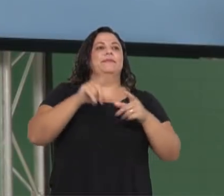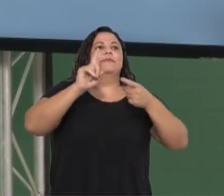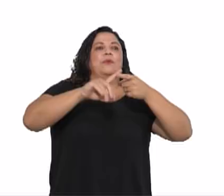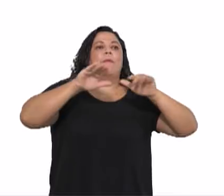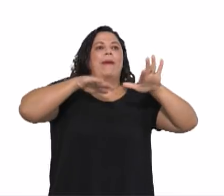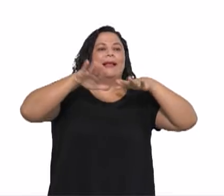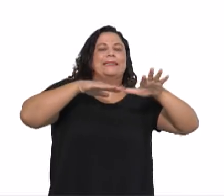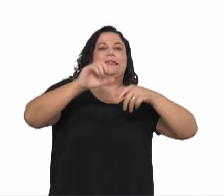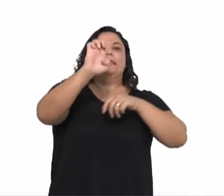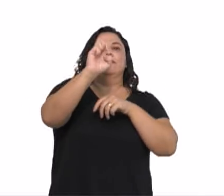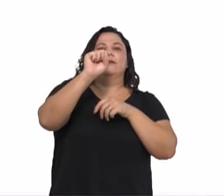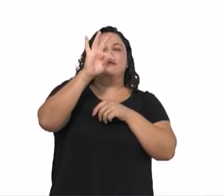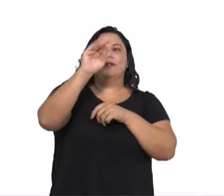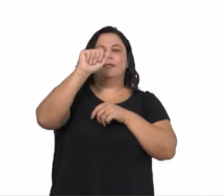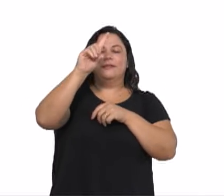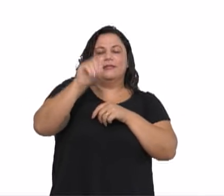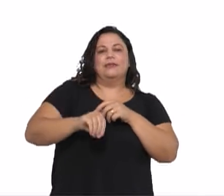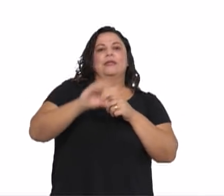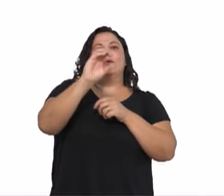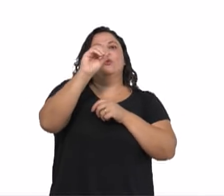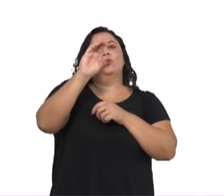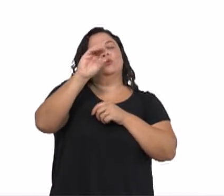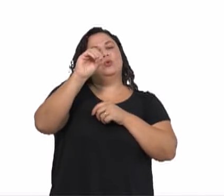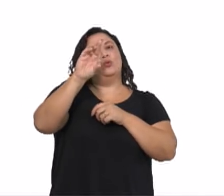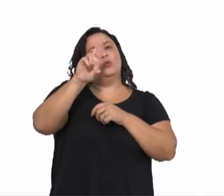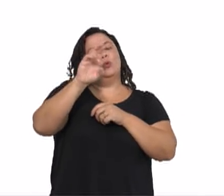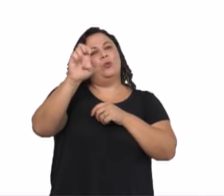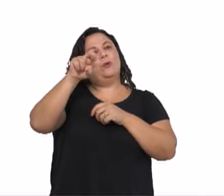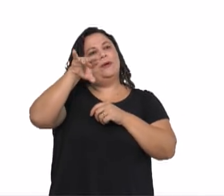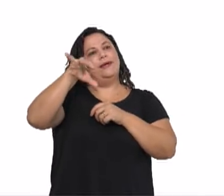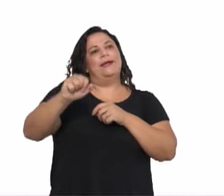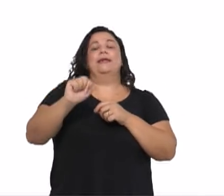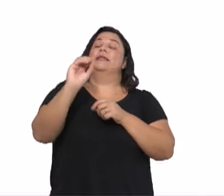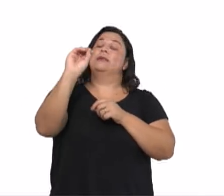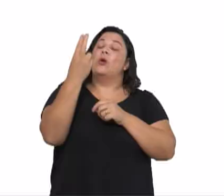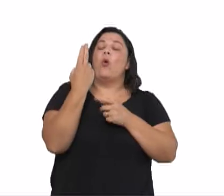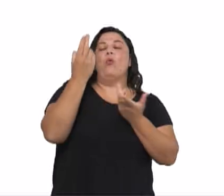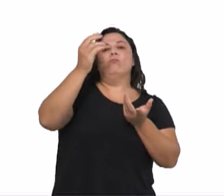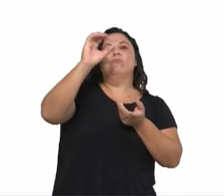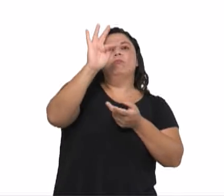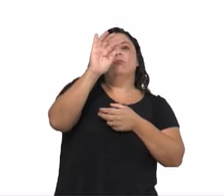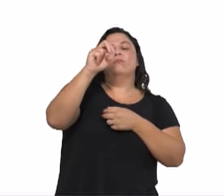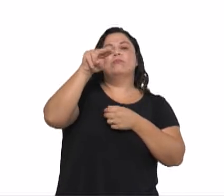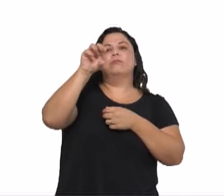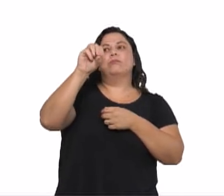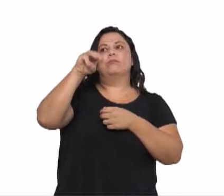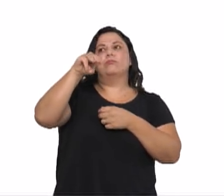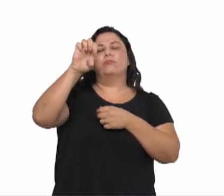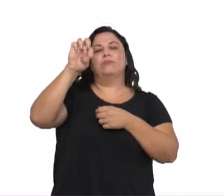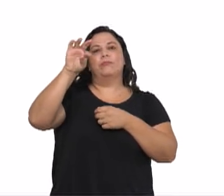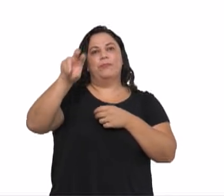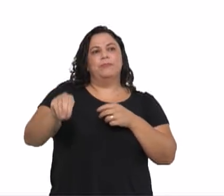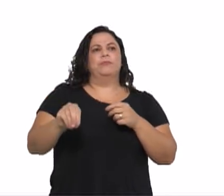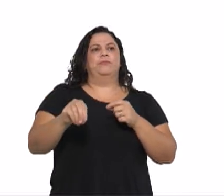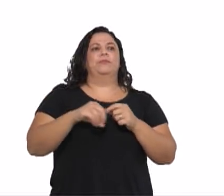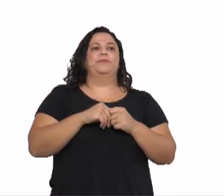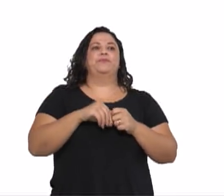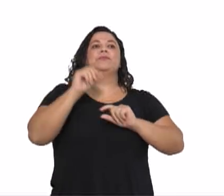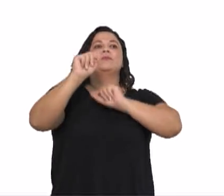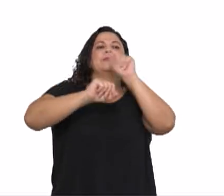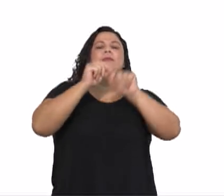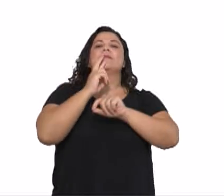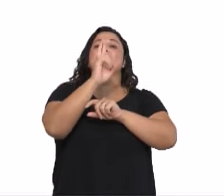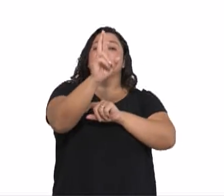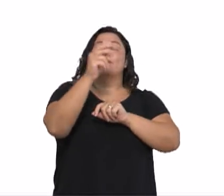fenômeno. Resposta correta, uma ação. Precisou de algo, de